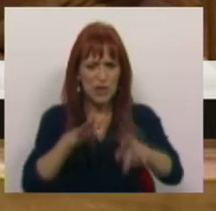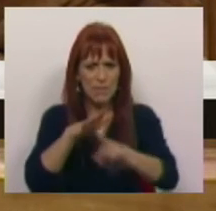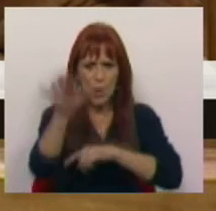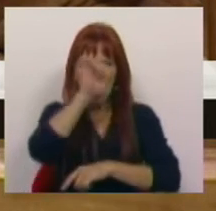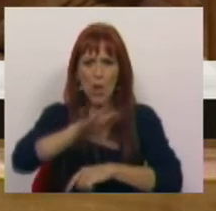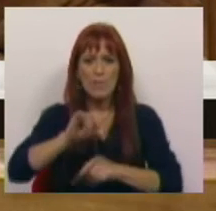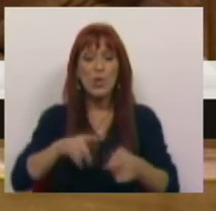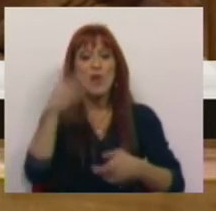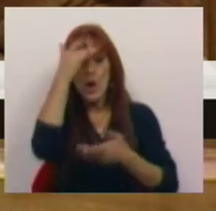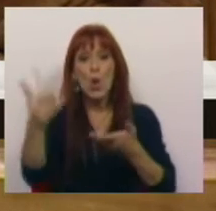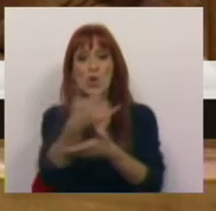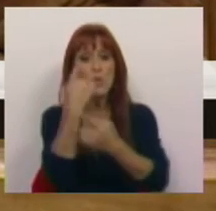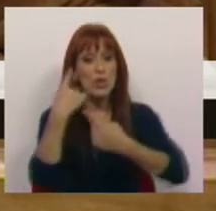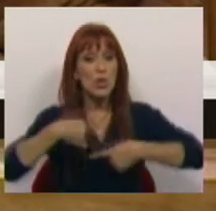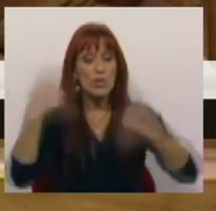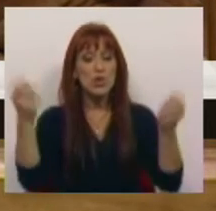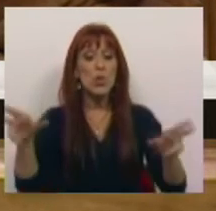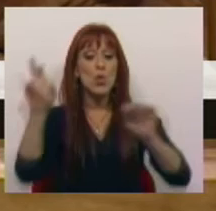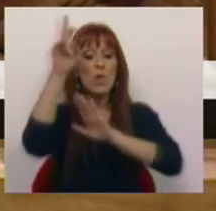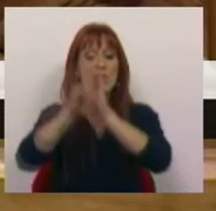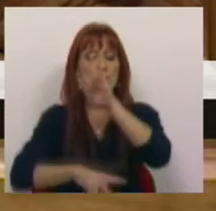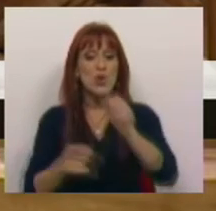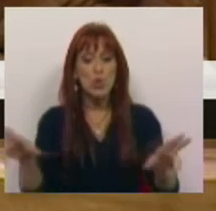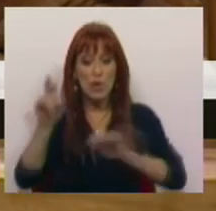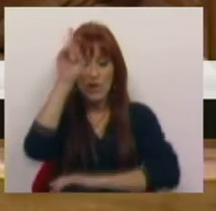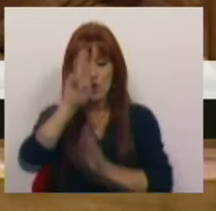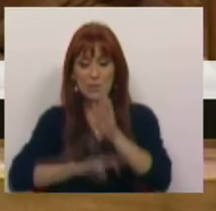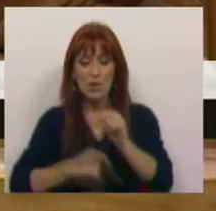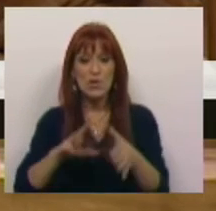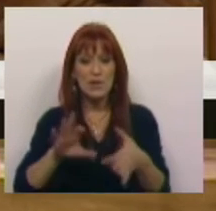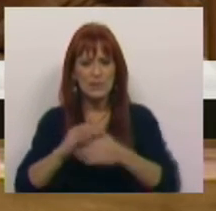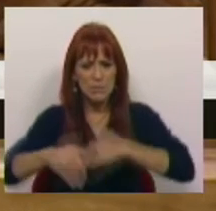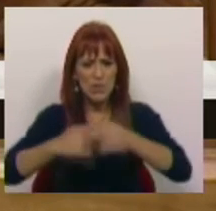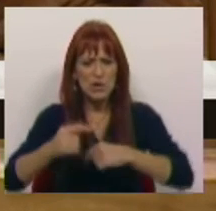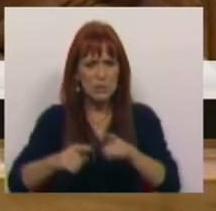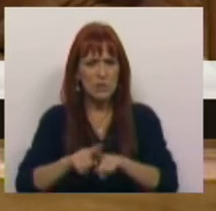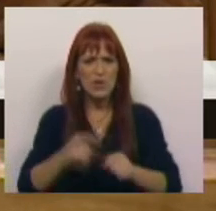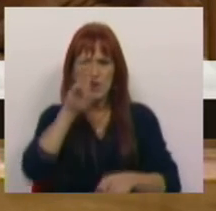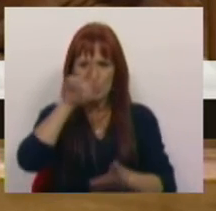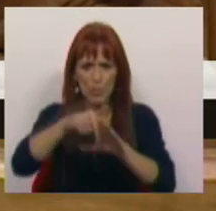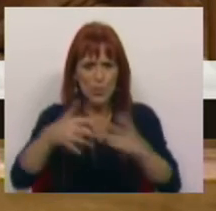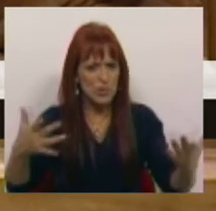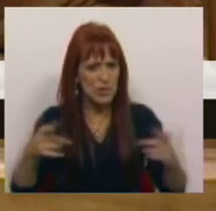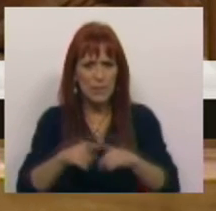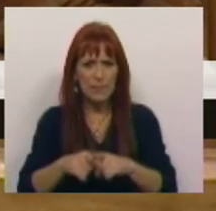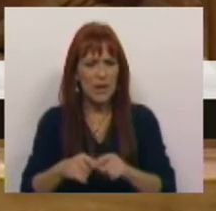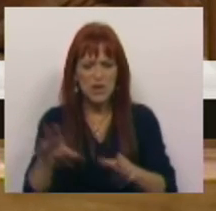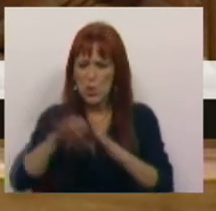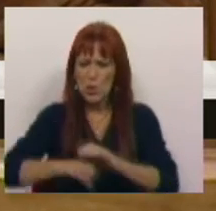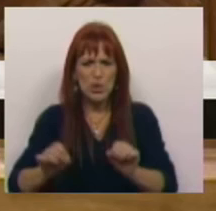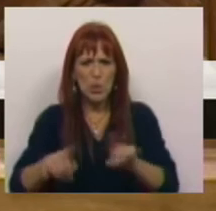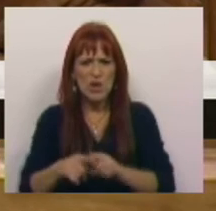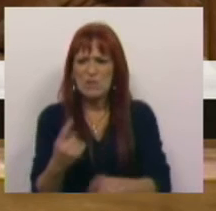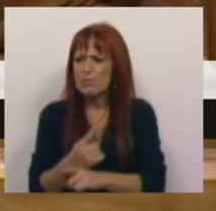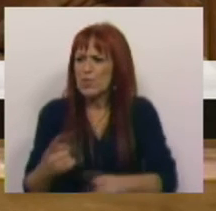impacto ambiental e consulta pública. Este novo regime que impeça o avanço sem travões das petrolíferas, sem condições